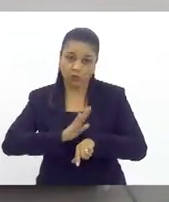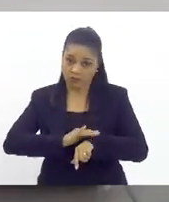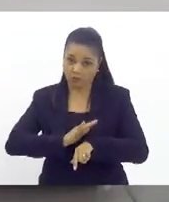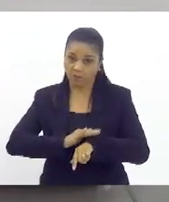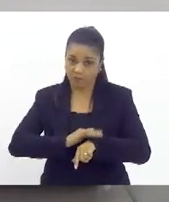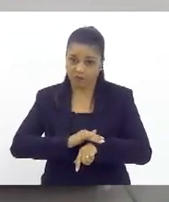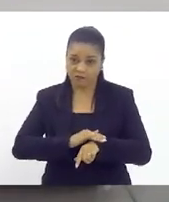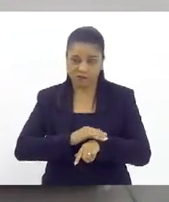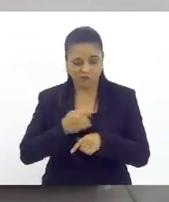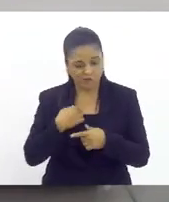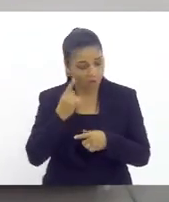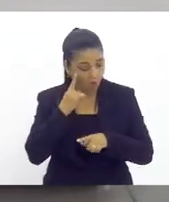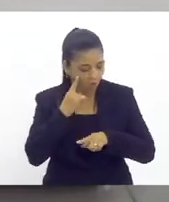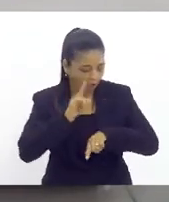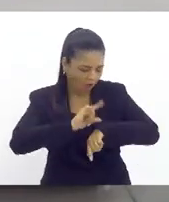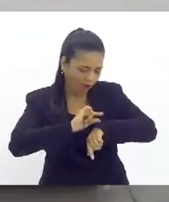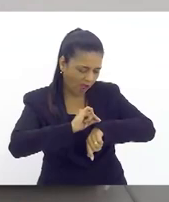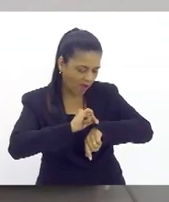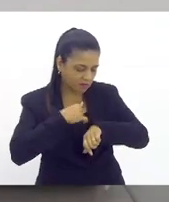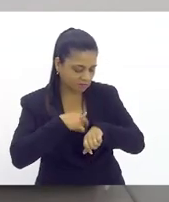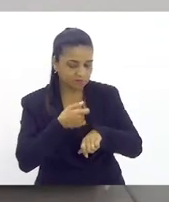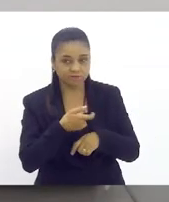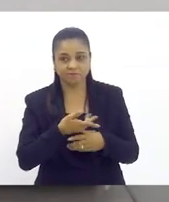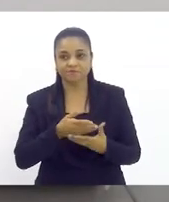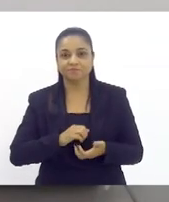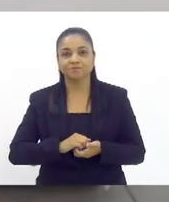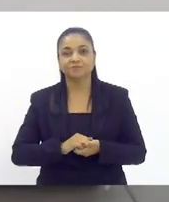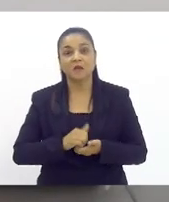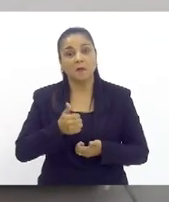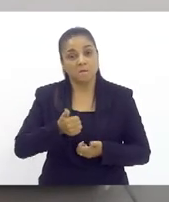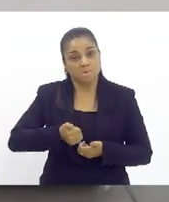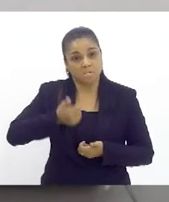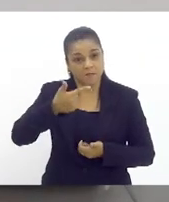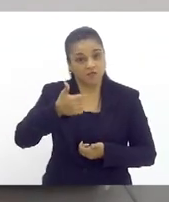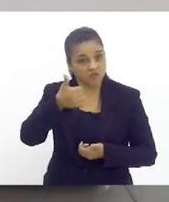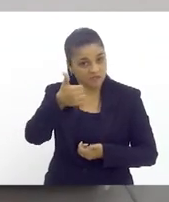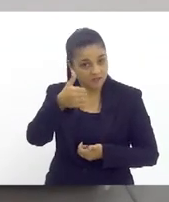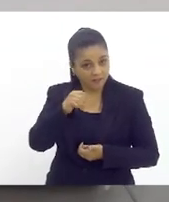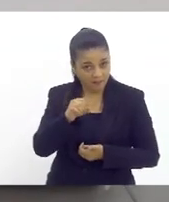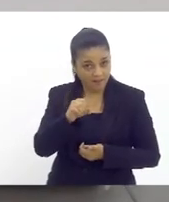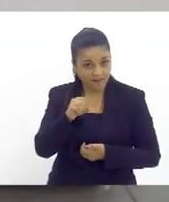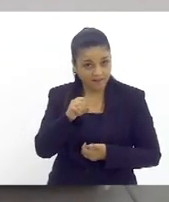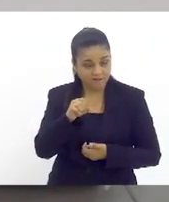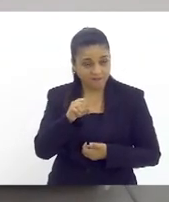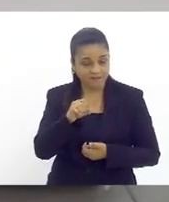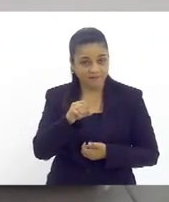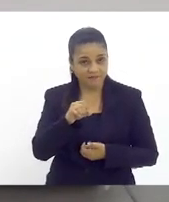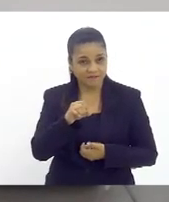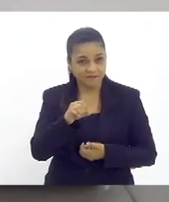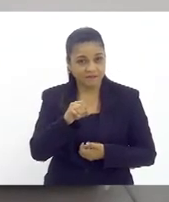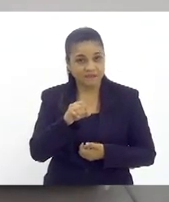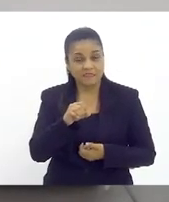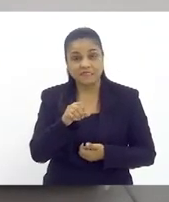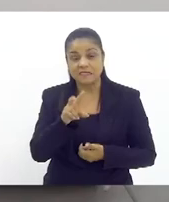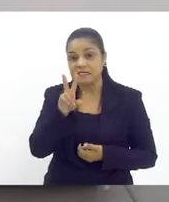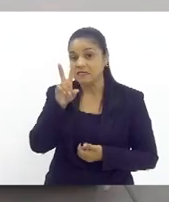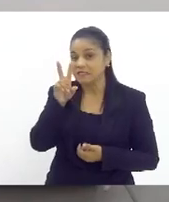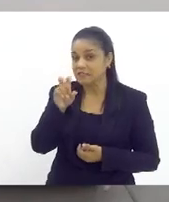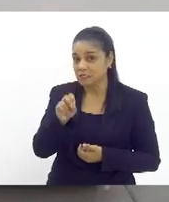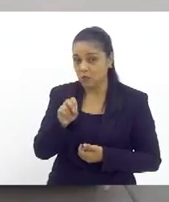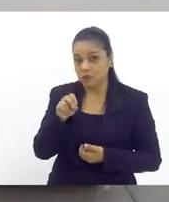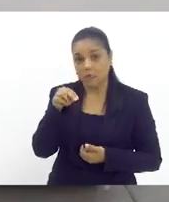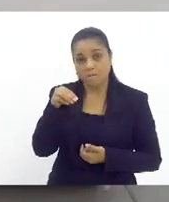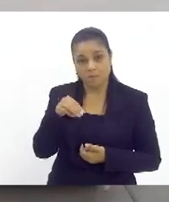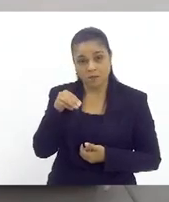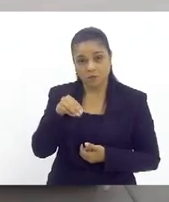eu ver aqui uma coisa aqui para saber que horário que a gente tem então 12:10 a gente tem mais 50 minutos mas eu quero